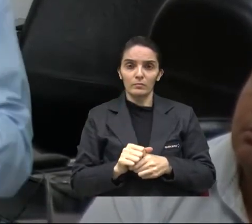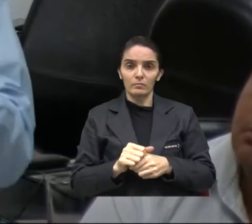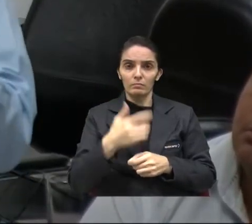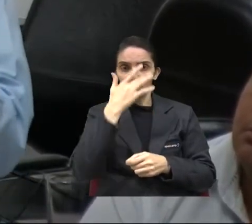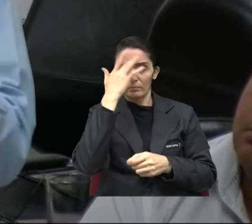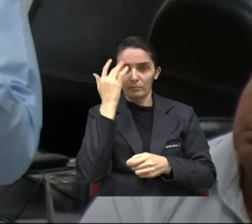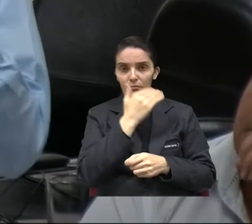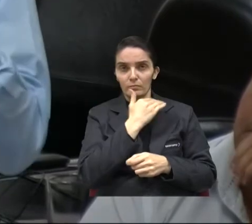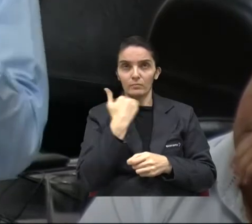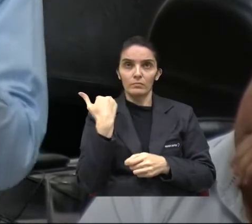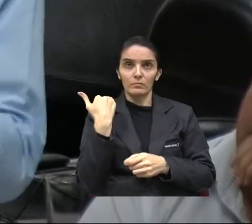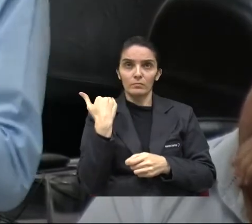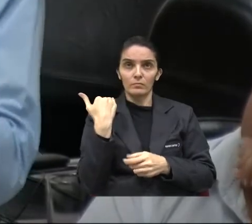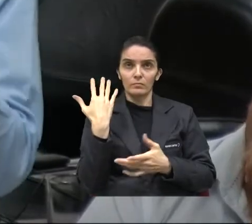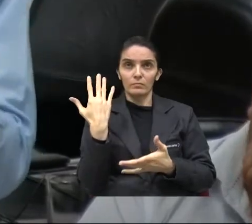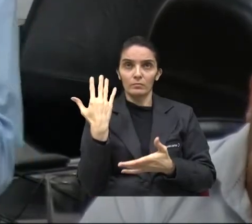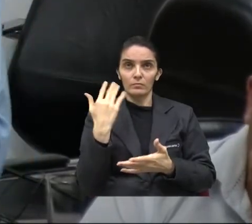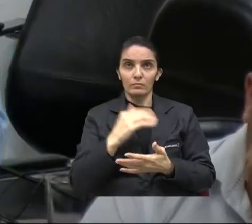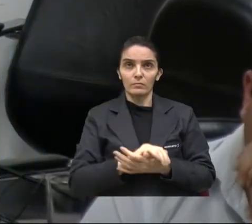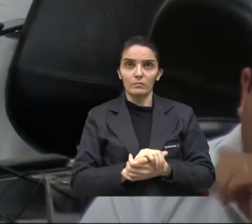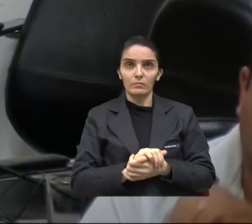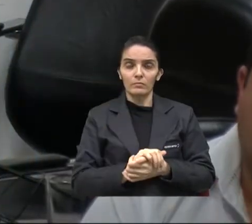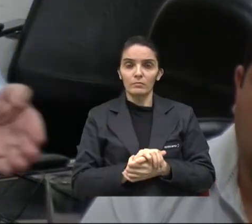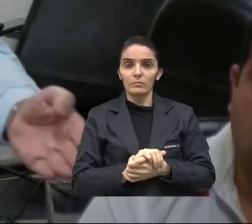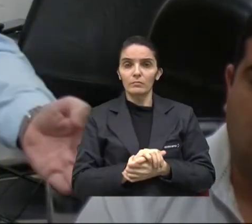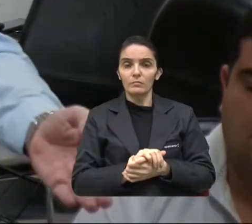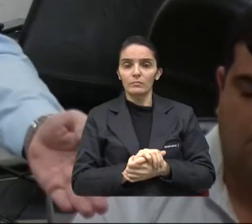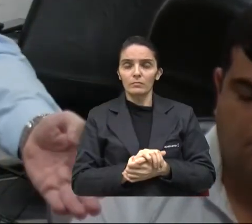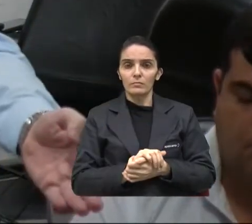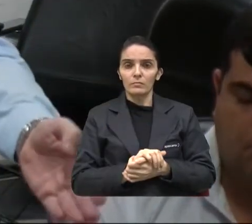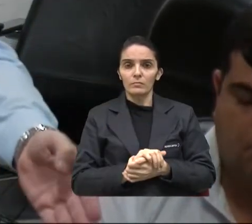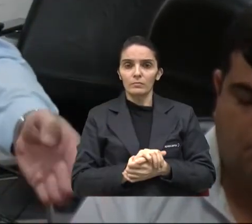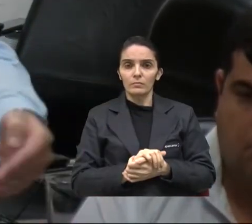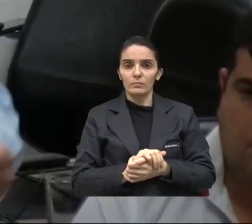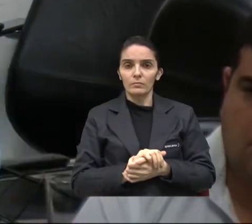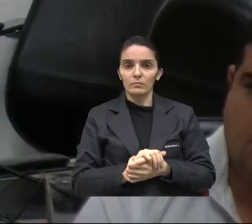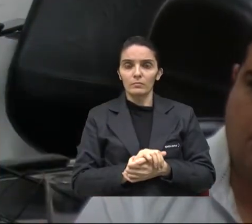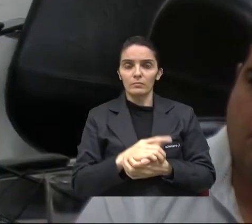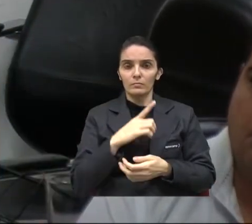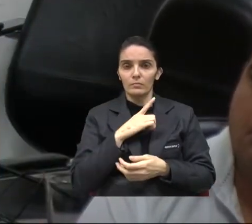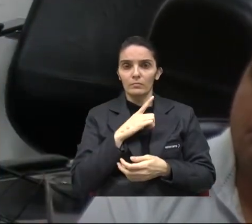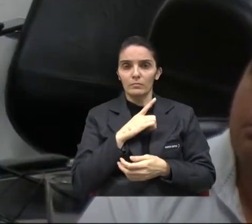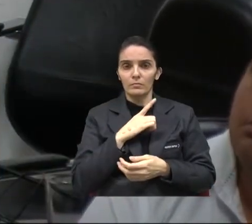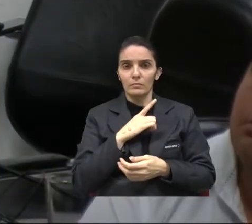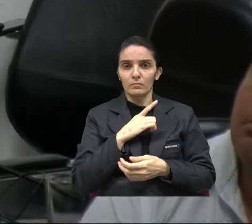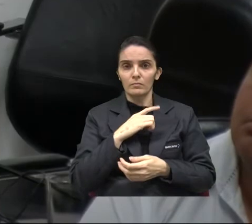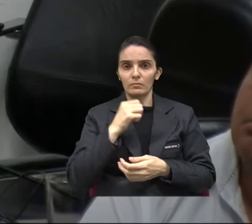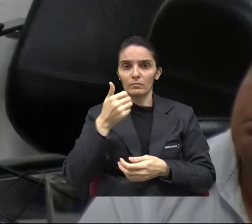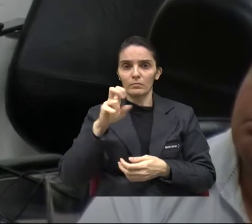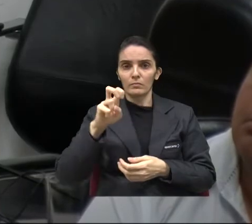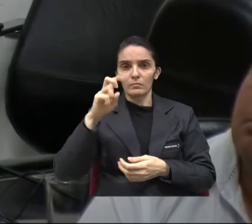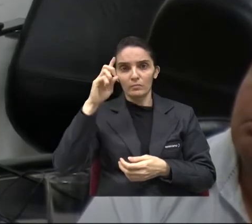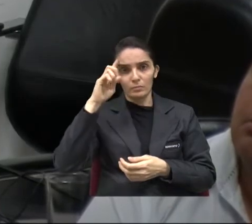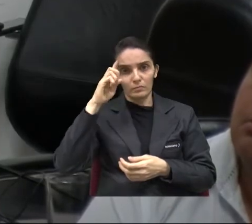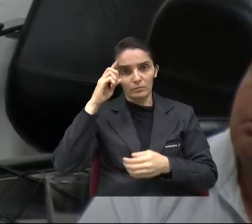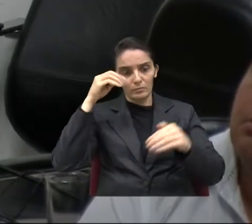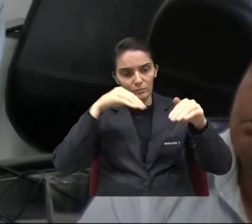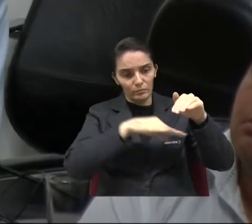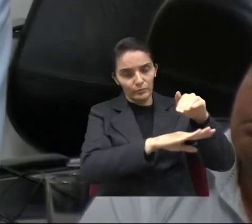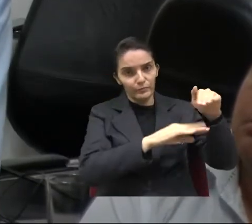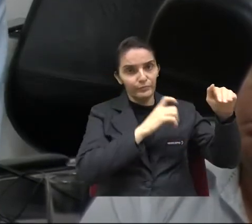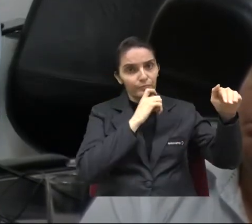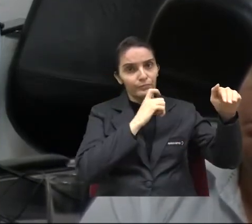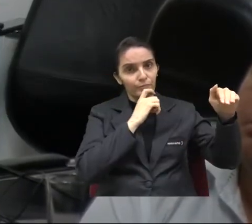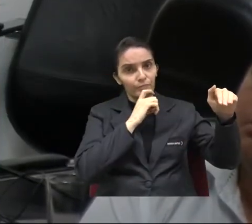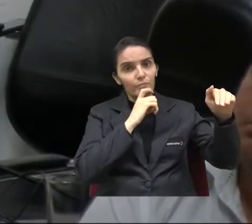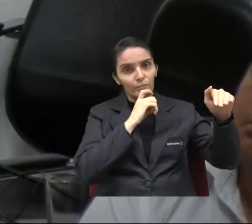falecido, eu acho que de repente o que foi usado para deixar ele lá, esses dias nós velamos um senhor, ficou 15 dias na geladeira, porque mora fora do